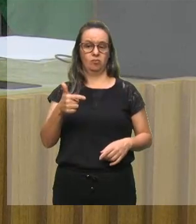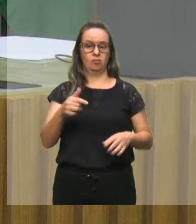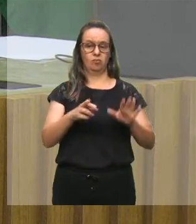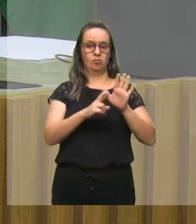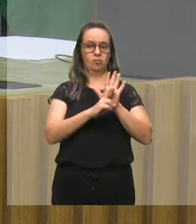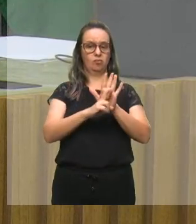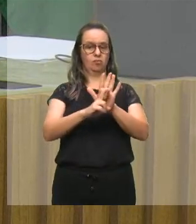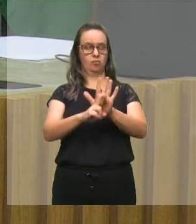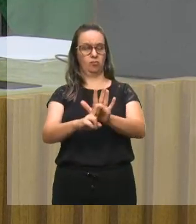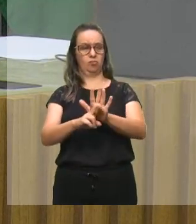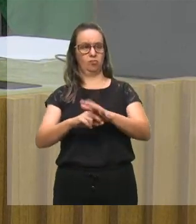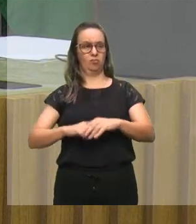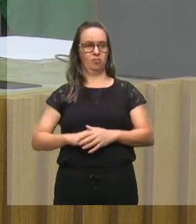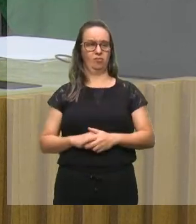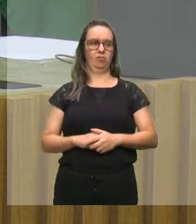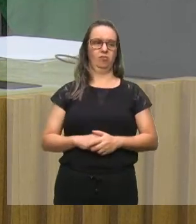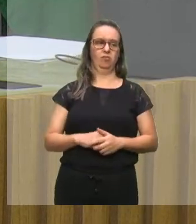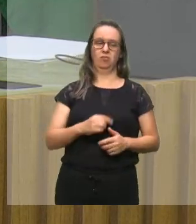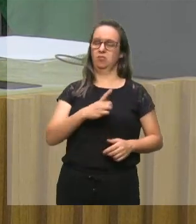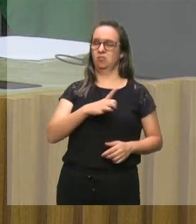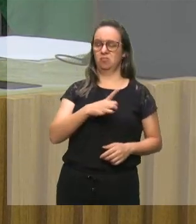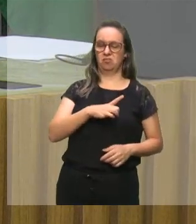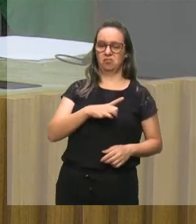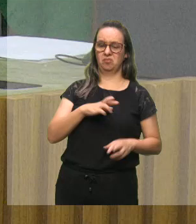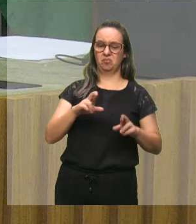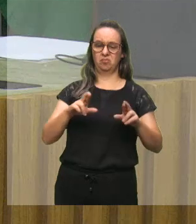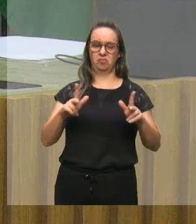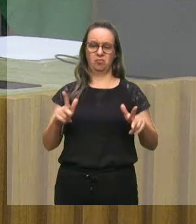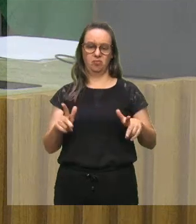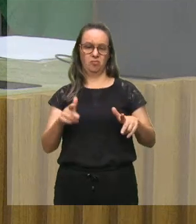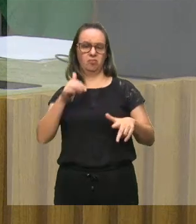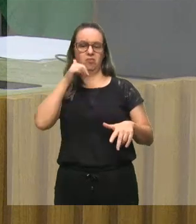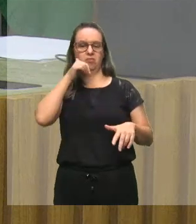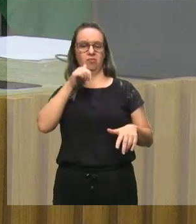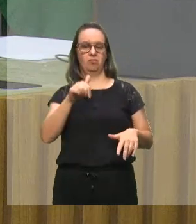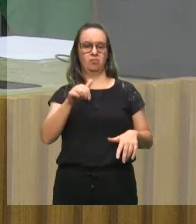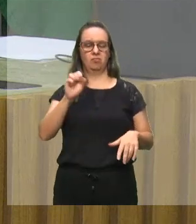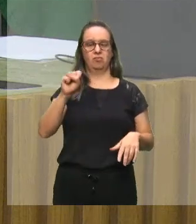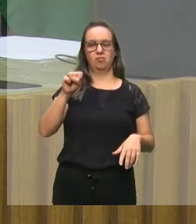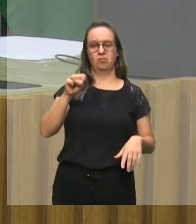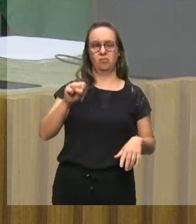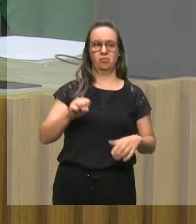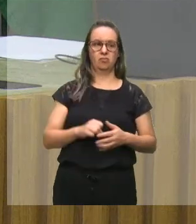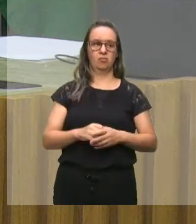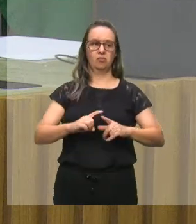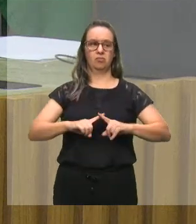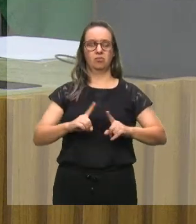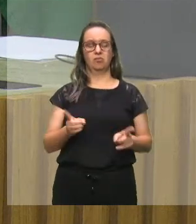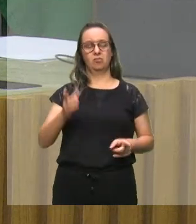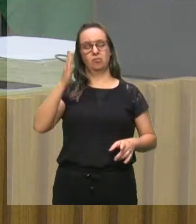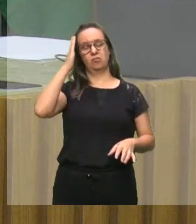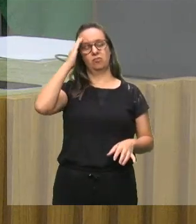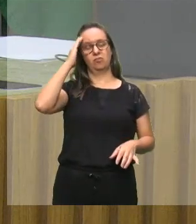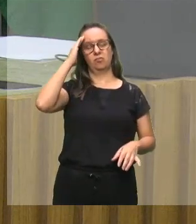redes sociais que não faz diferença ter mulher ou não aqui, porque o que importa é competência. Então, eu quero acreditar que essa